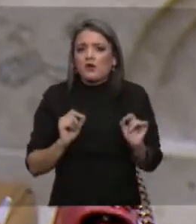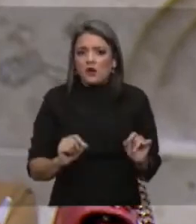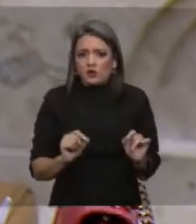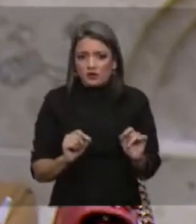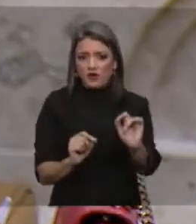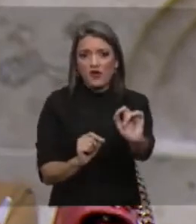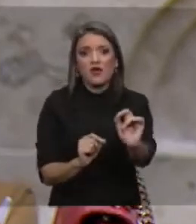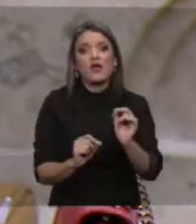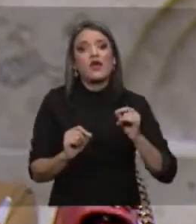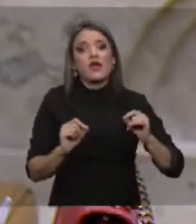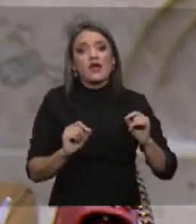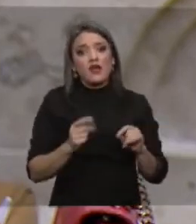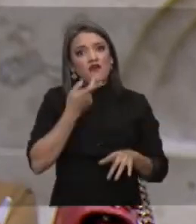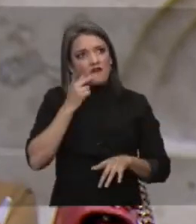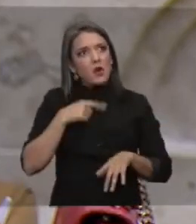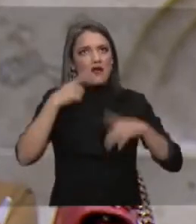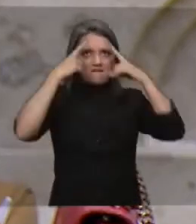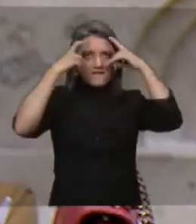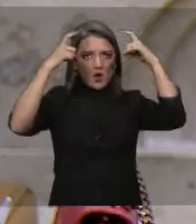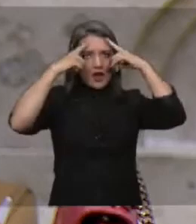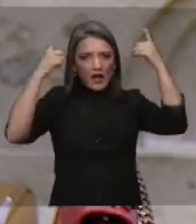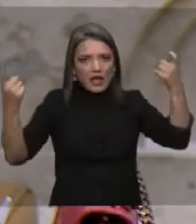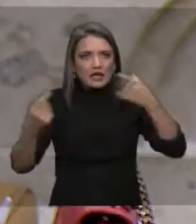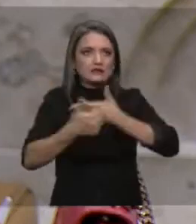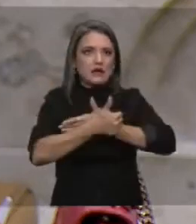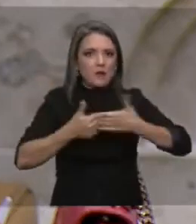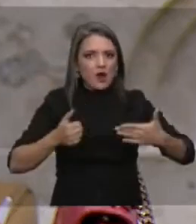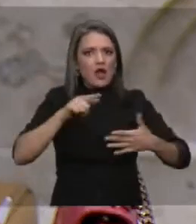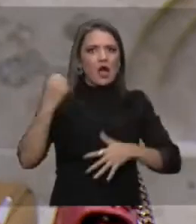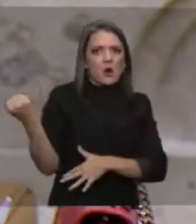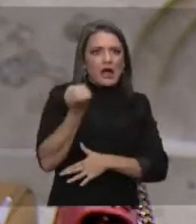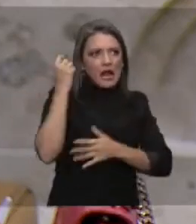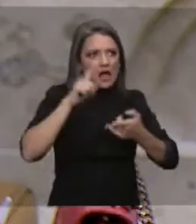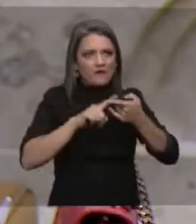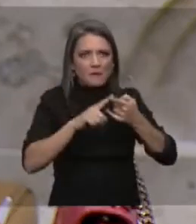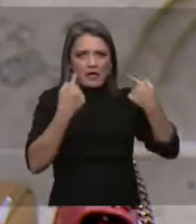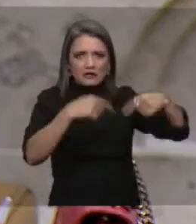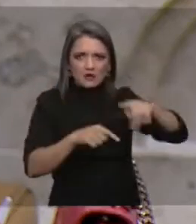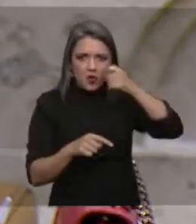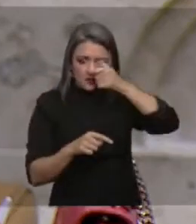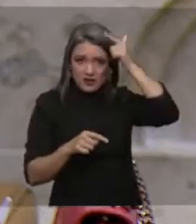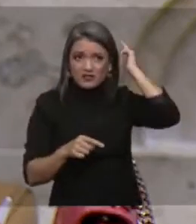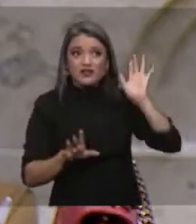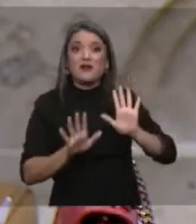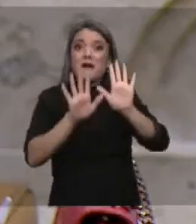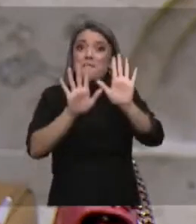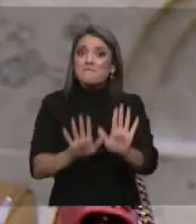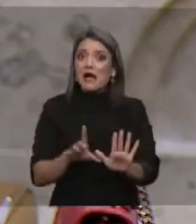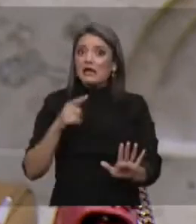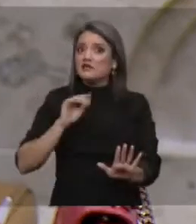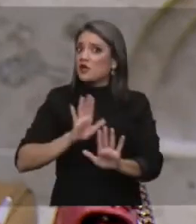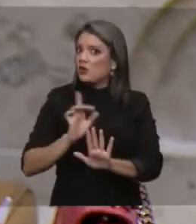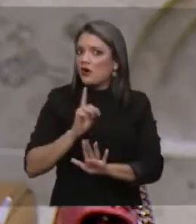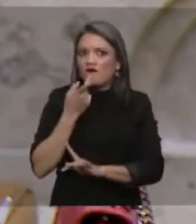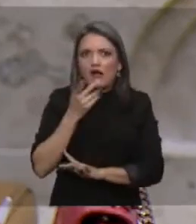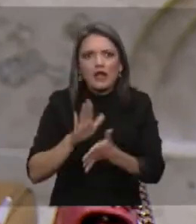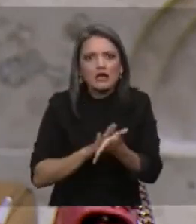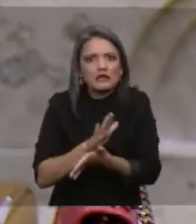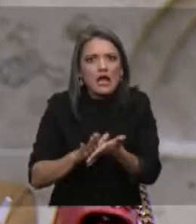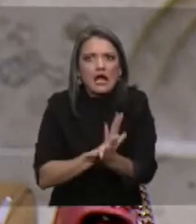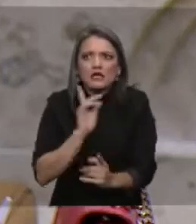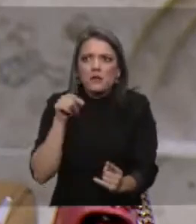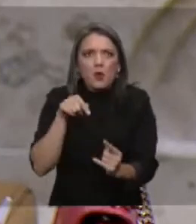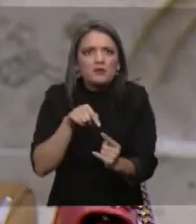ter-lhe sido imputado o uso de violência moral e grave ameaça contra o ministro Alexandre de Moraes, não teria havido qualquer intenção nesse